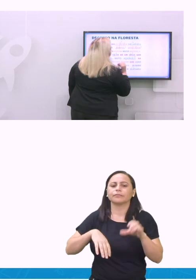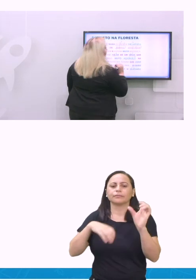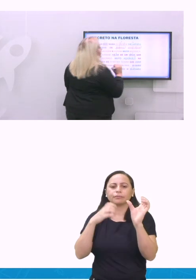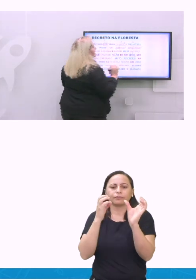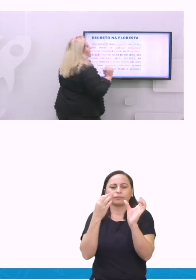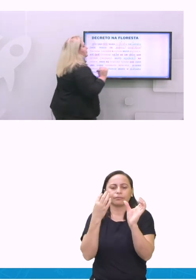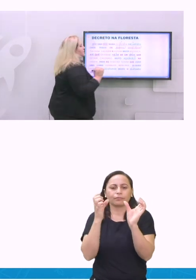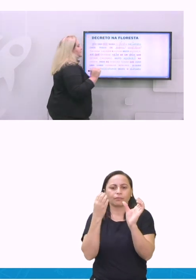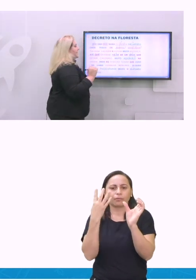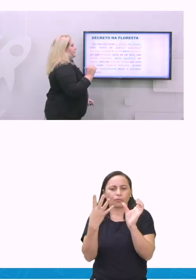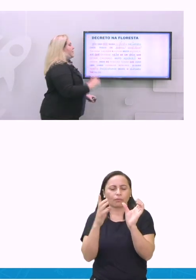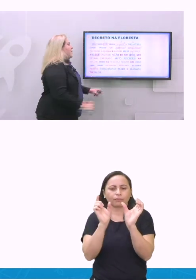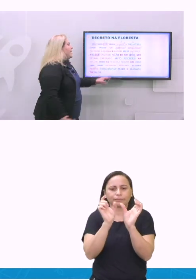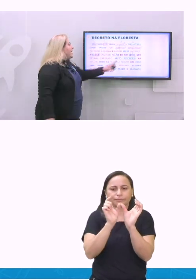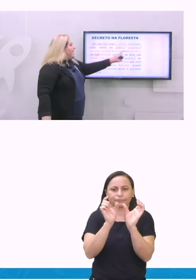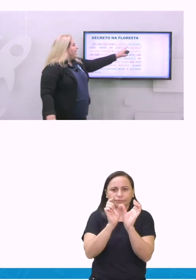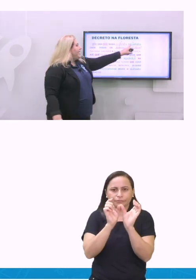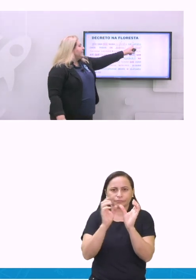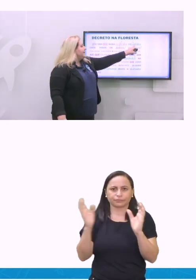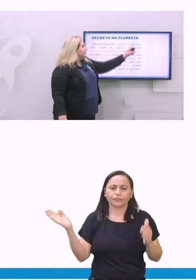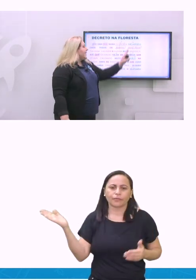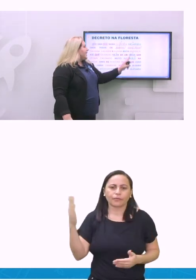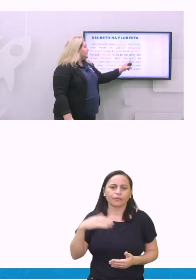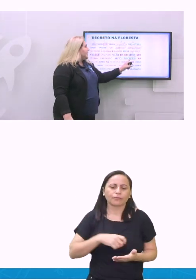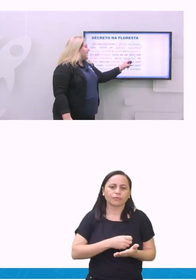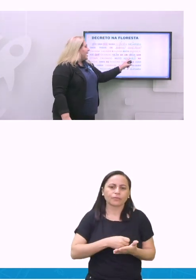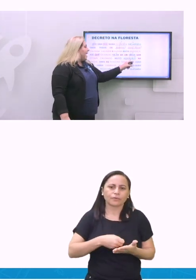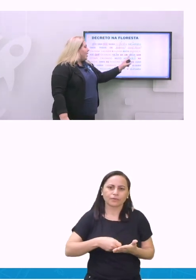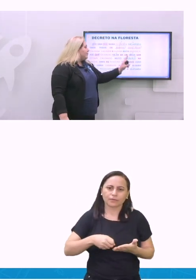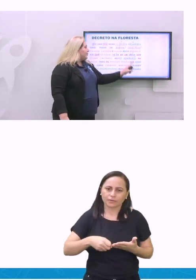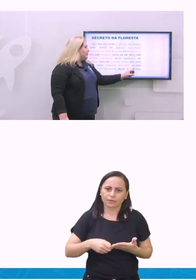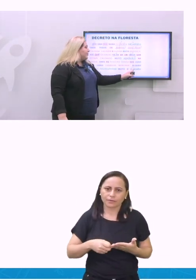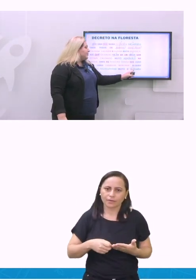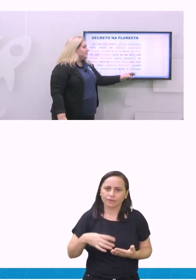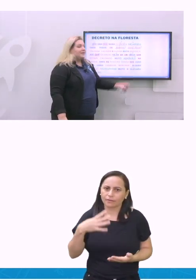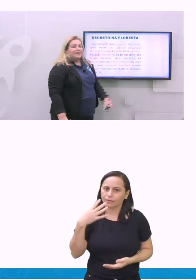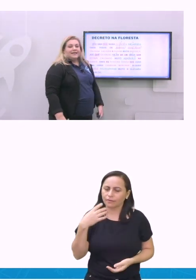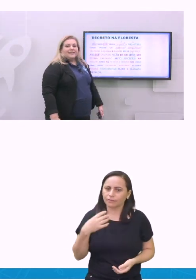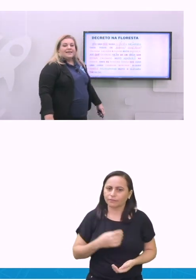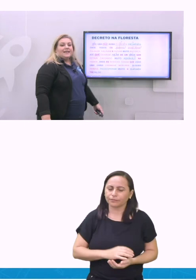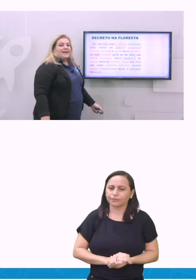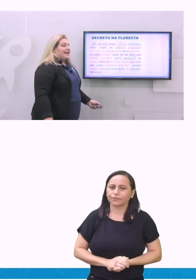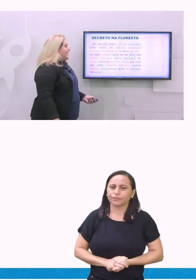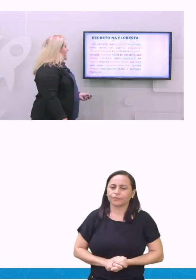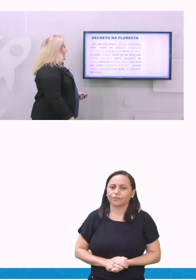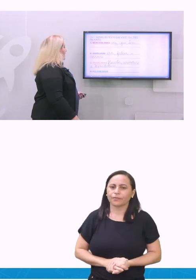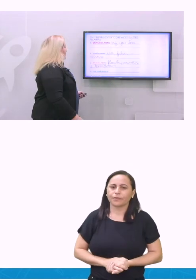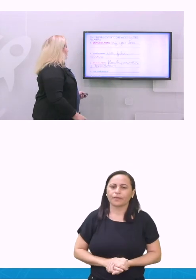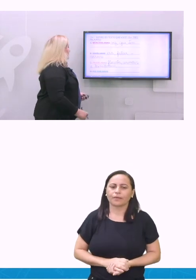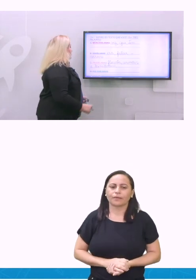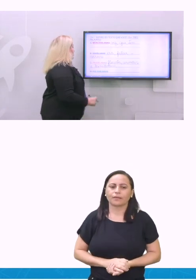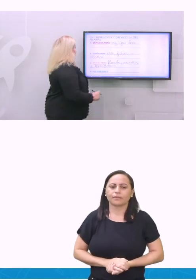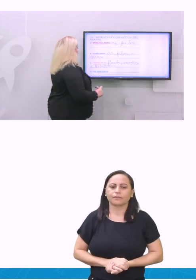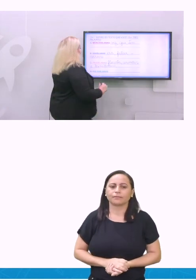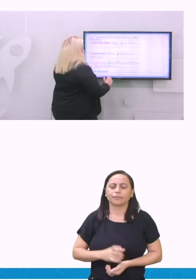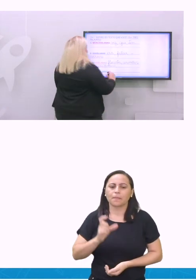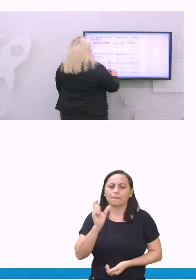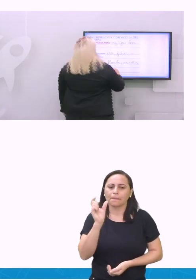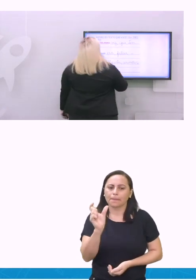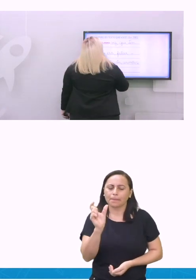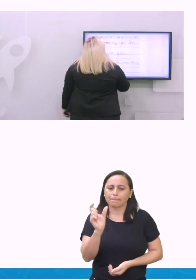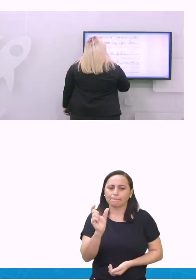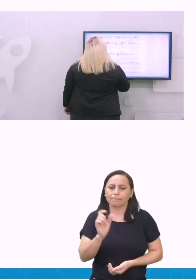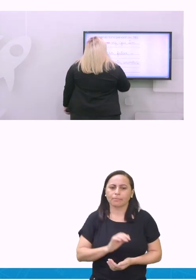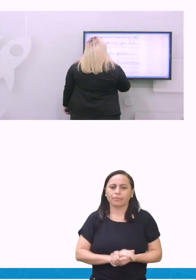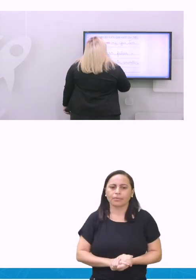Também 4. Então, vamos escrever, ó. Encantada, alvoroço e elefante.